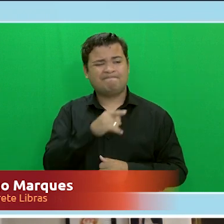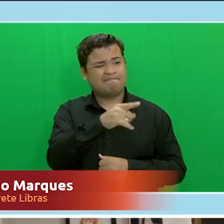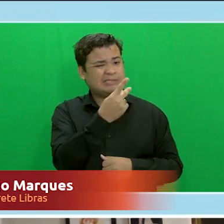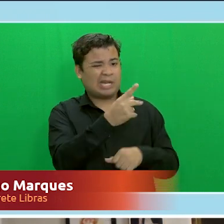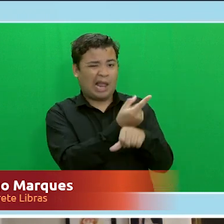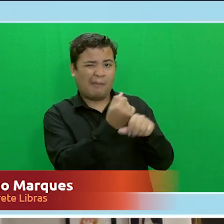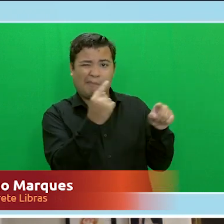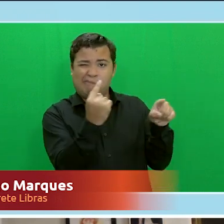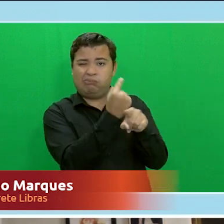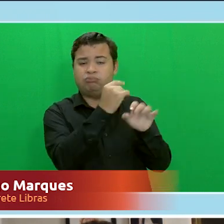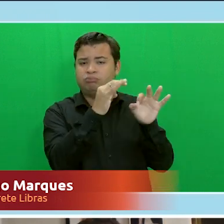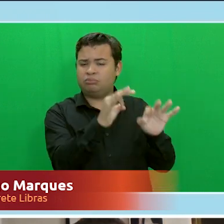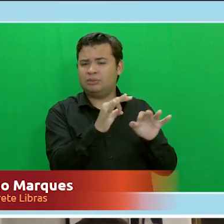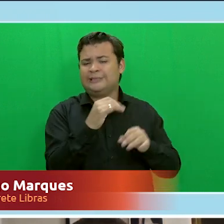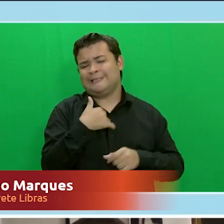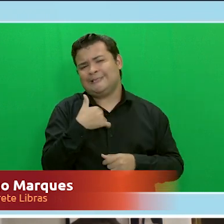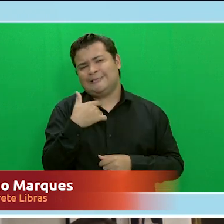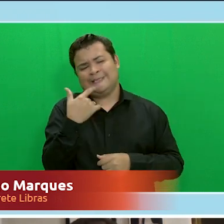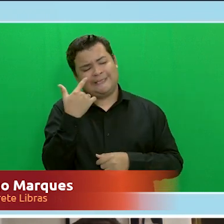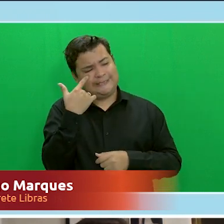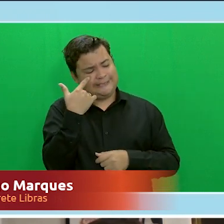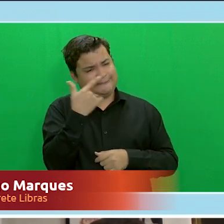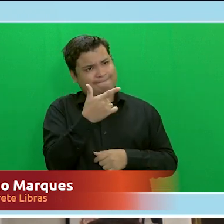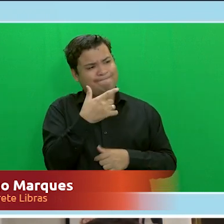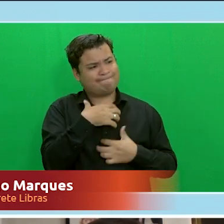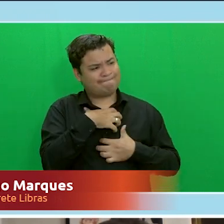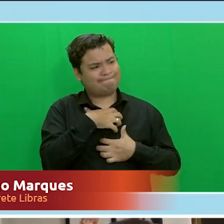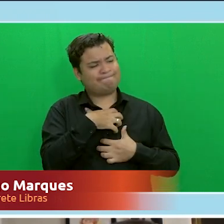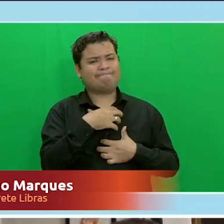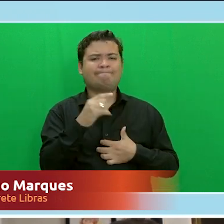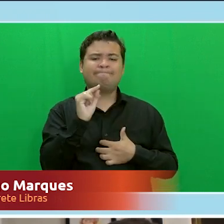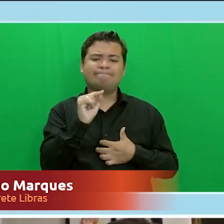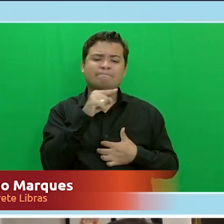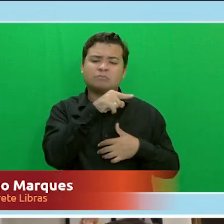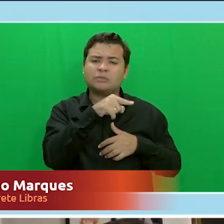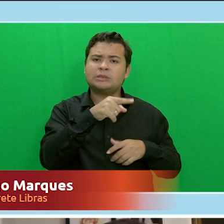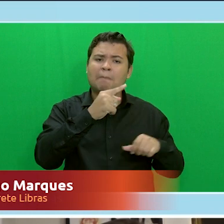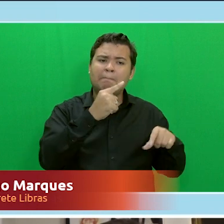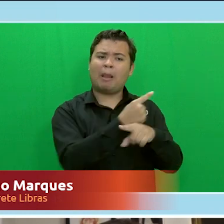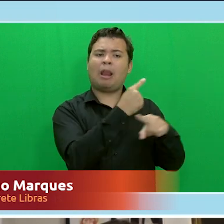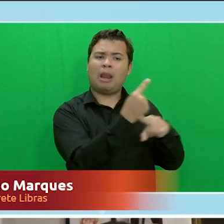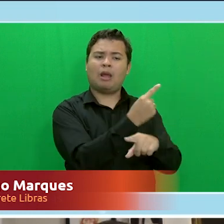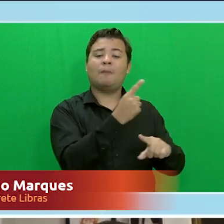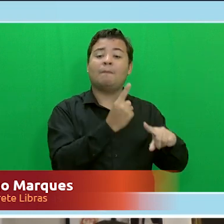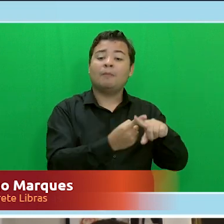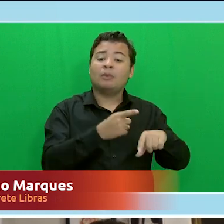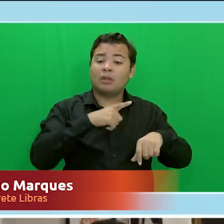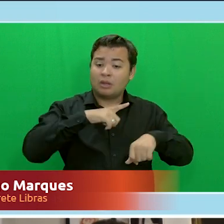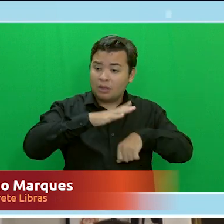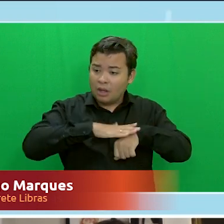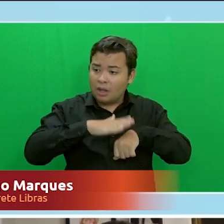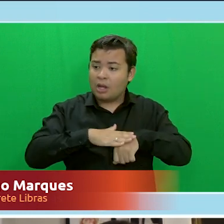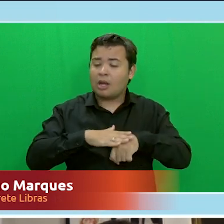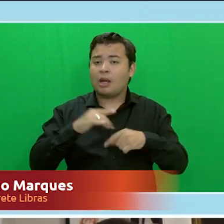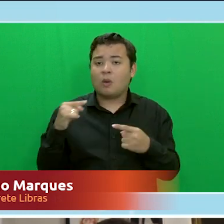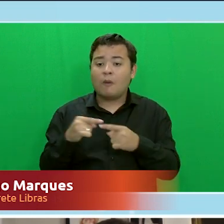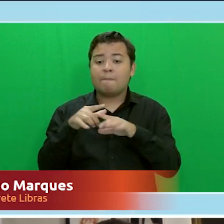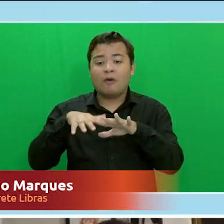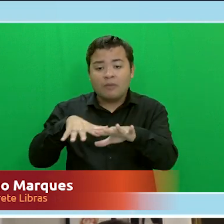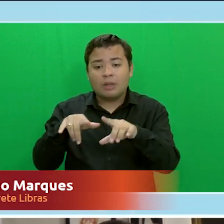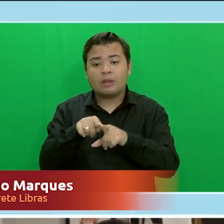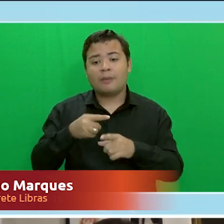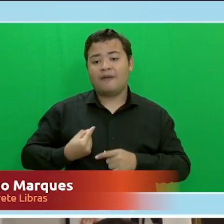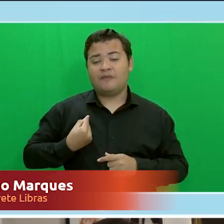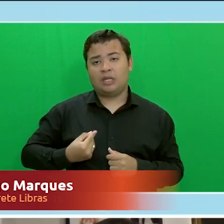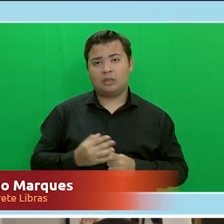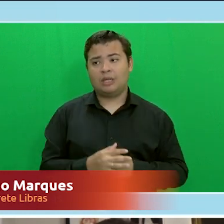essa contradição dele, para mim, particularmente, tem a ver com o movimento e com a vida, porque